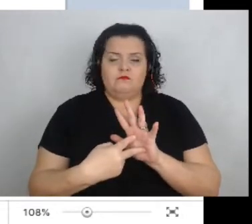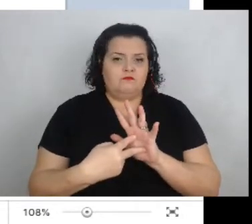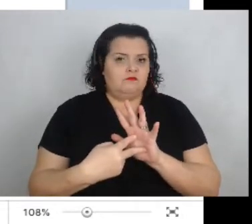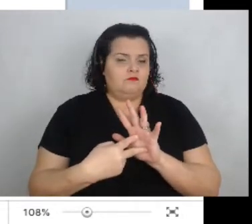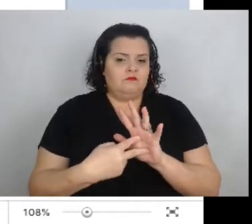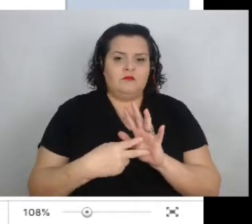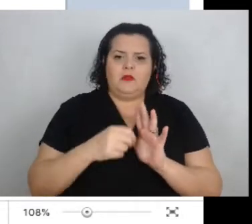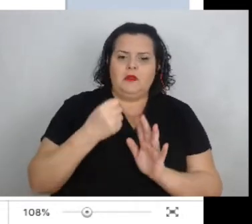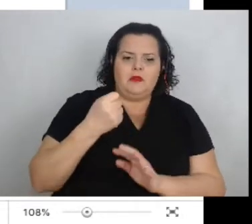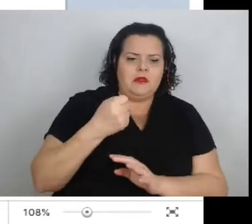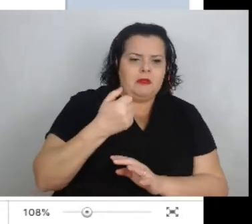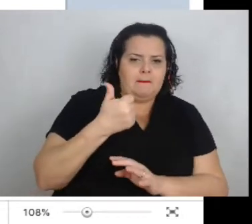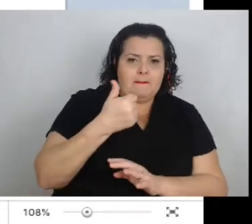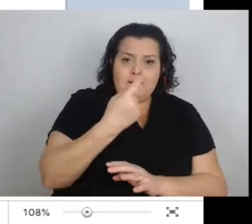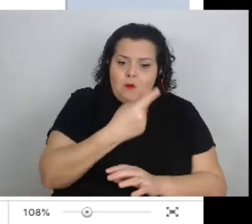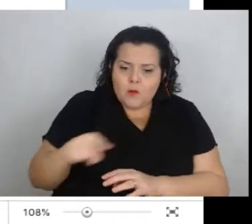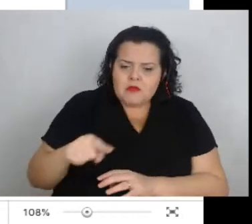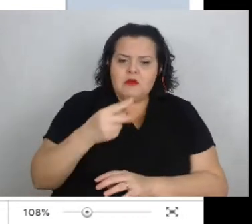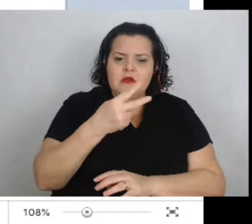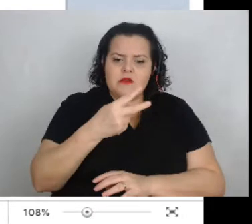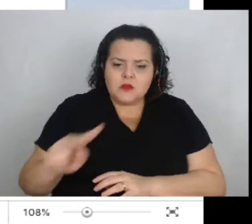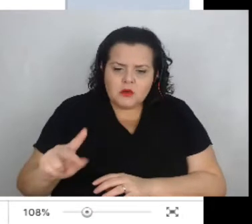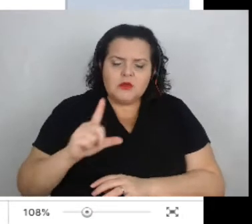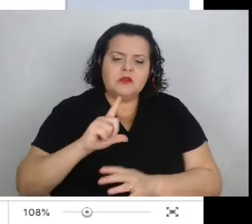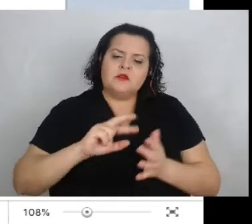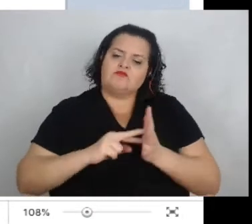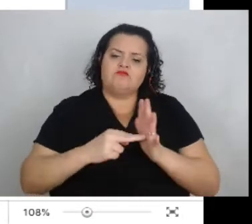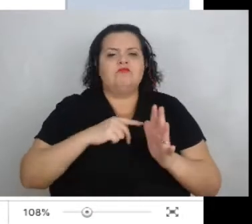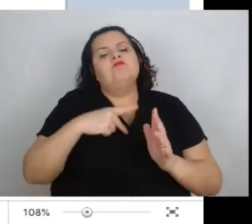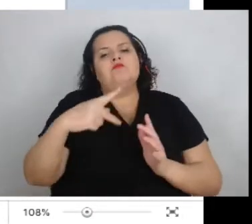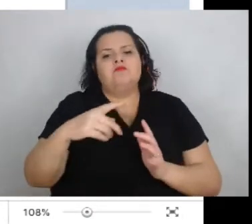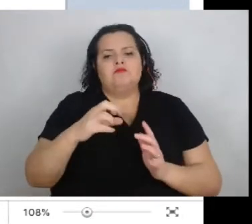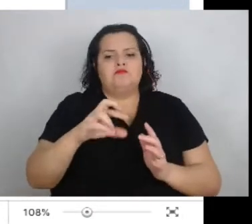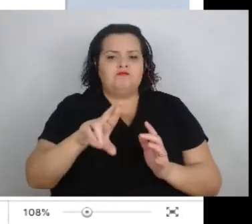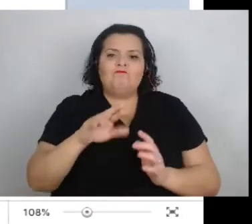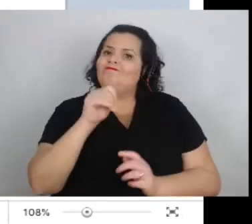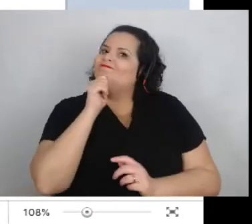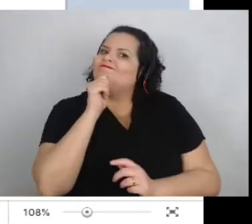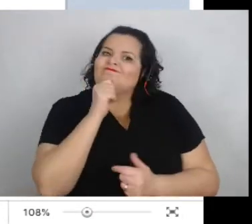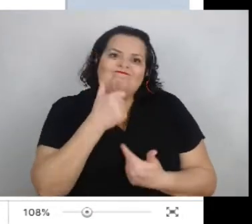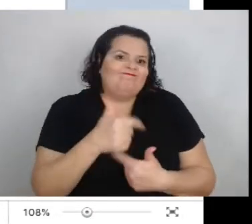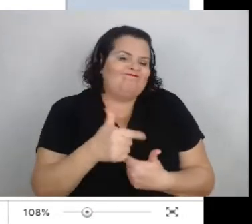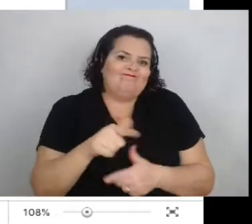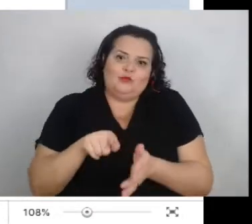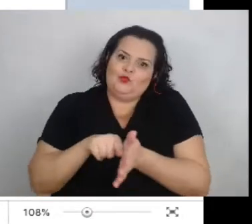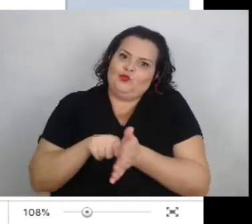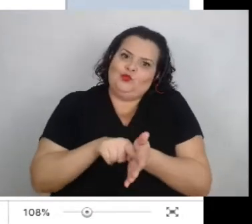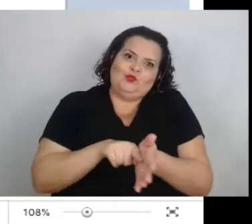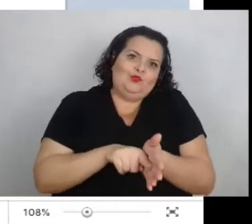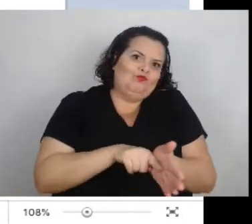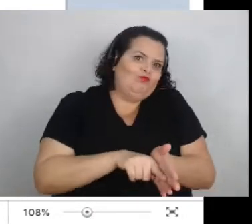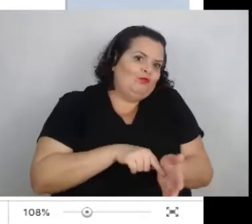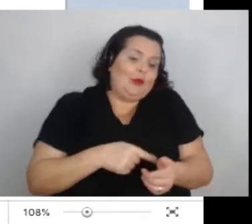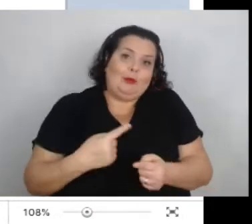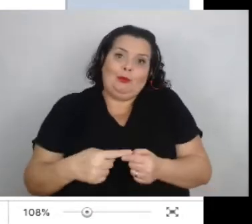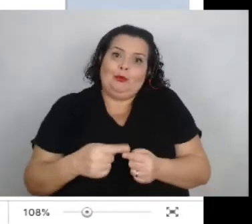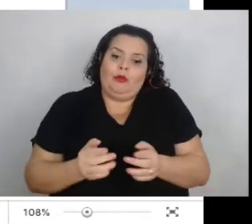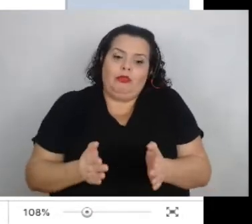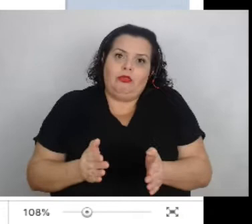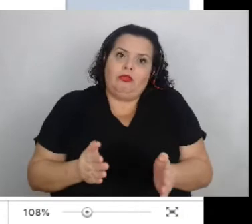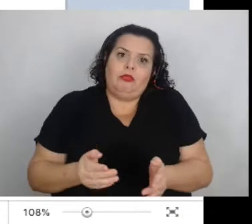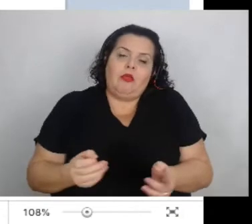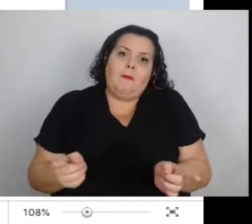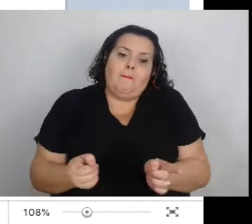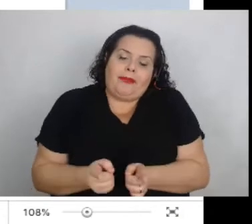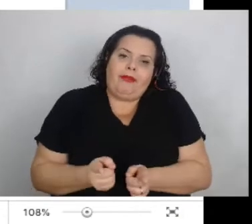segunda semana, ter um PCR positivo, a gente precisaria ter cultura viral ou ter avaliações do RNA mensageiro, que